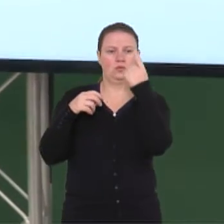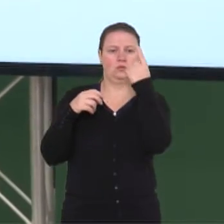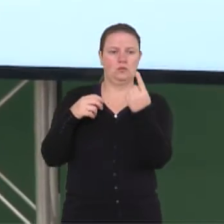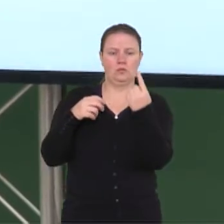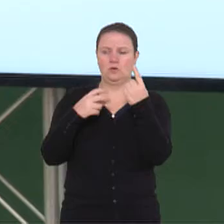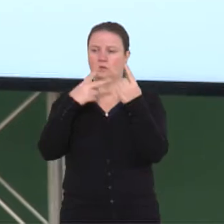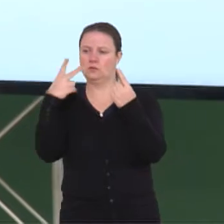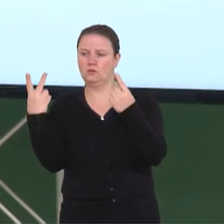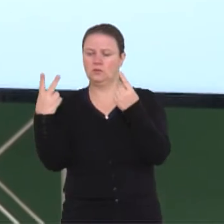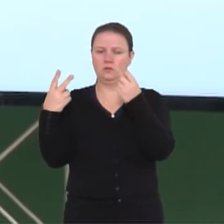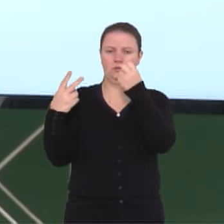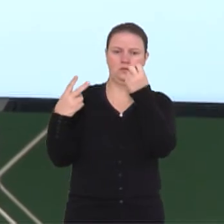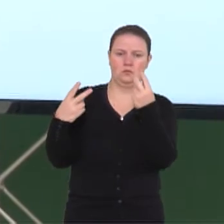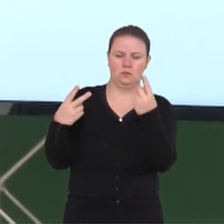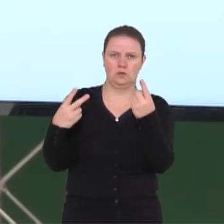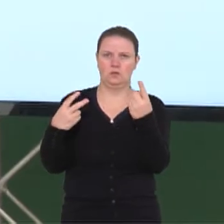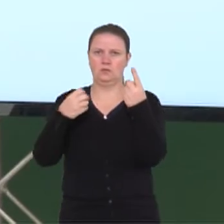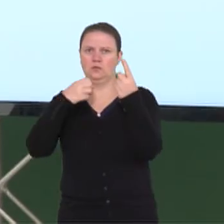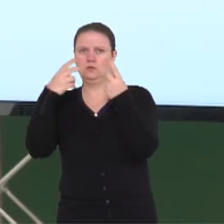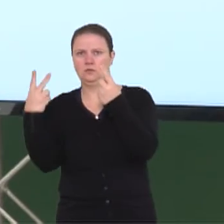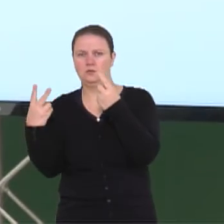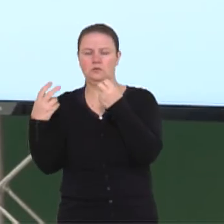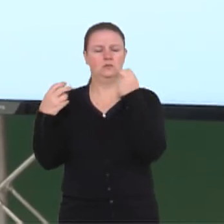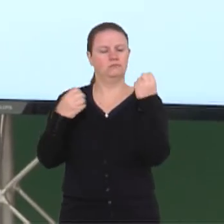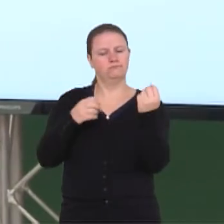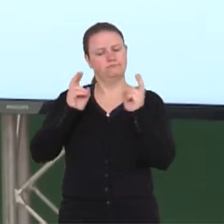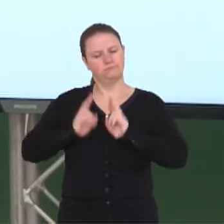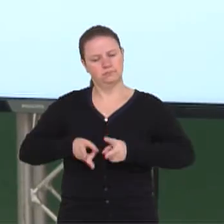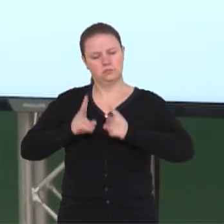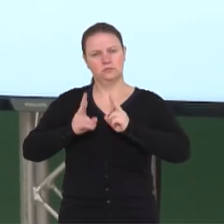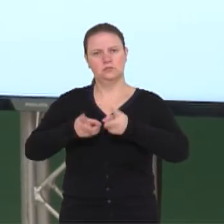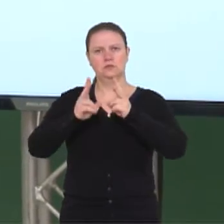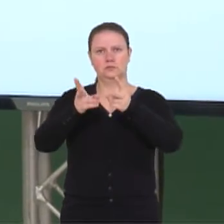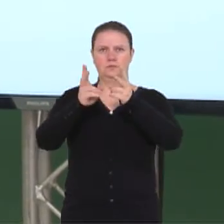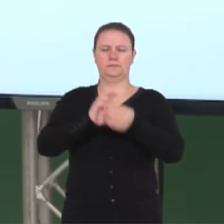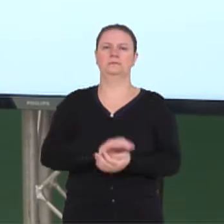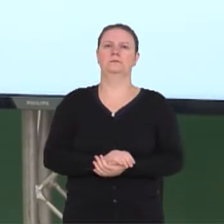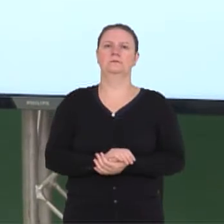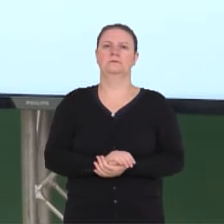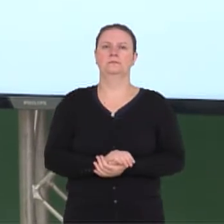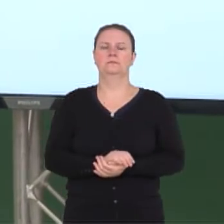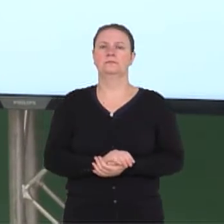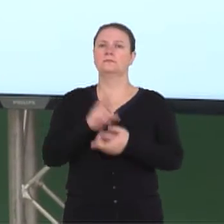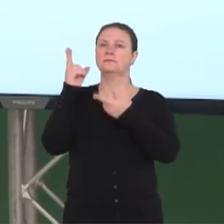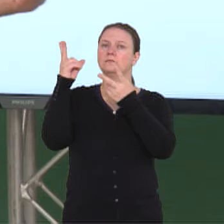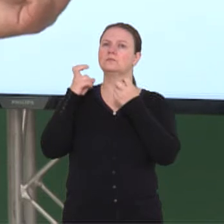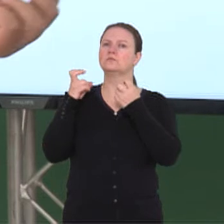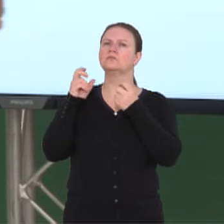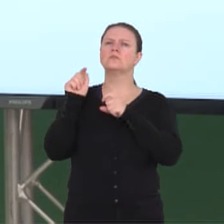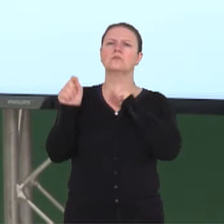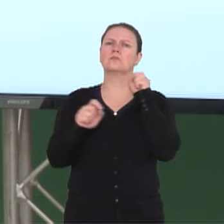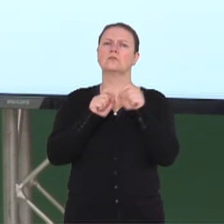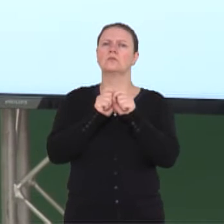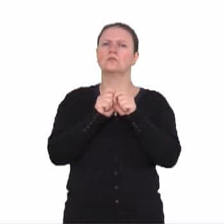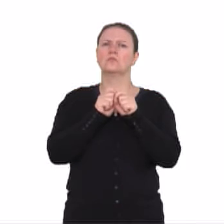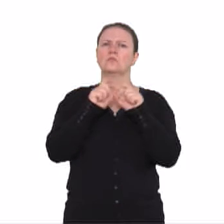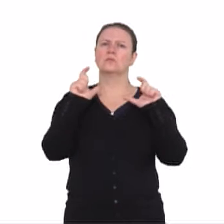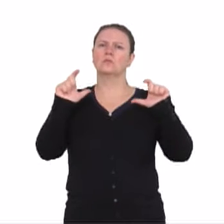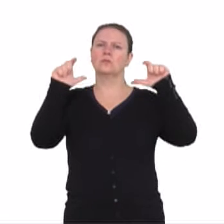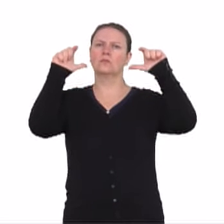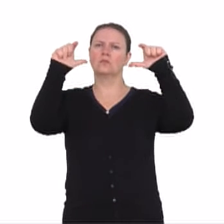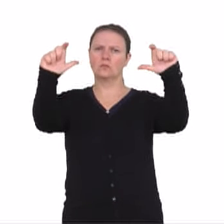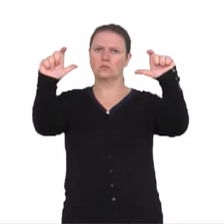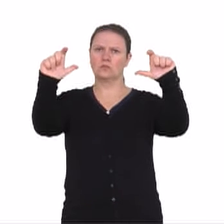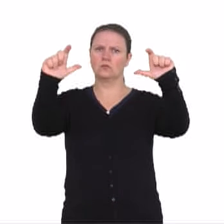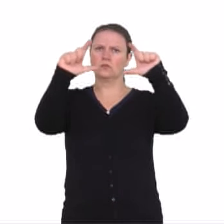primeiro, pelo segundo. Terceiro termo, pelo primeiro, pelo segundo. Dessa forma, eu crio aqui a equação das